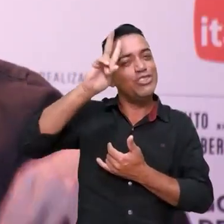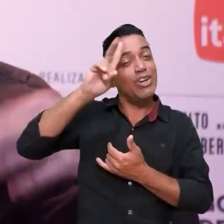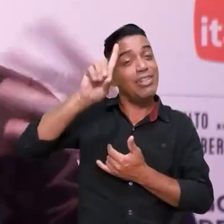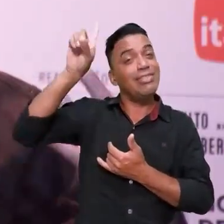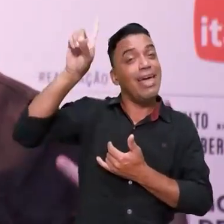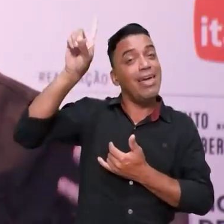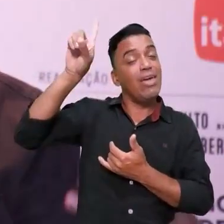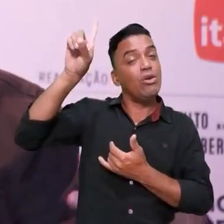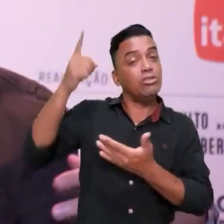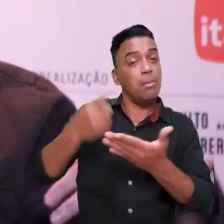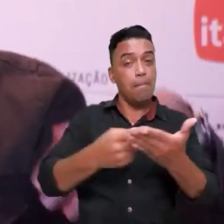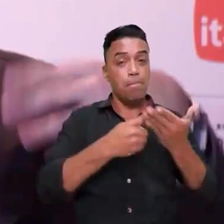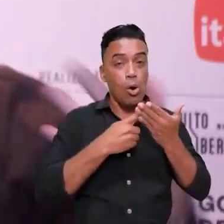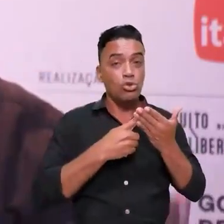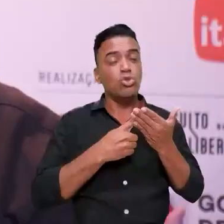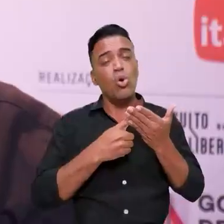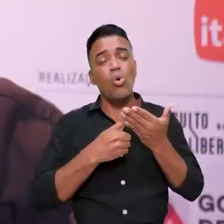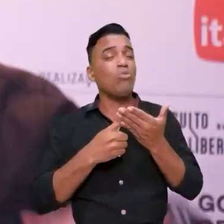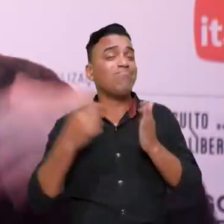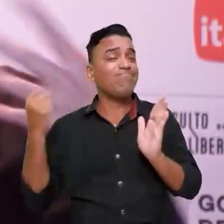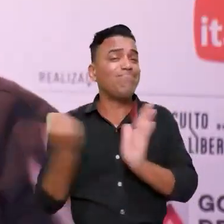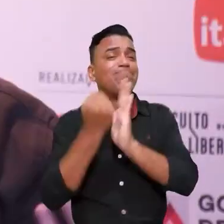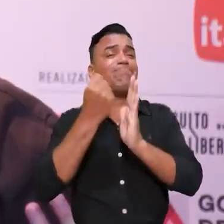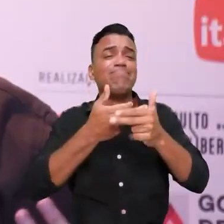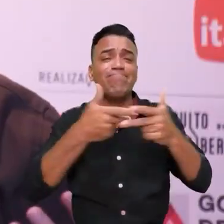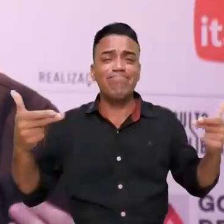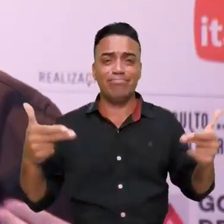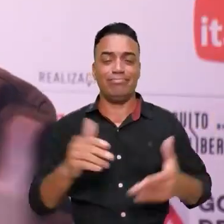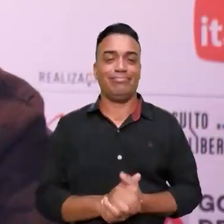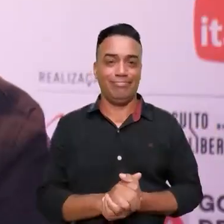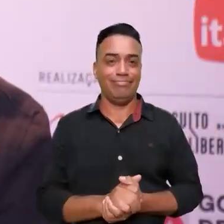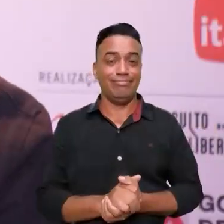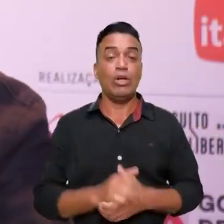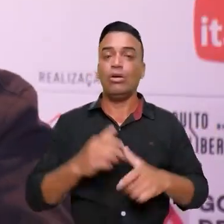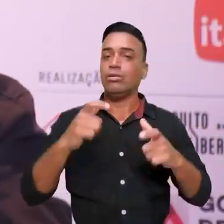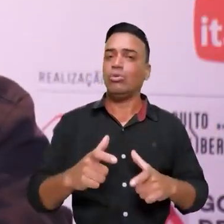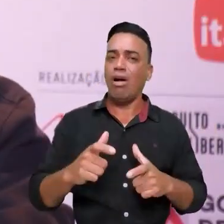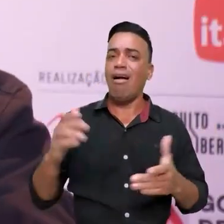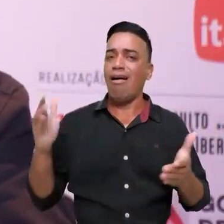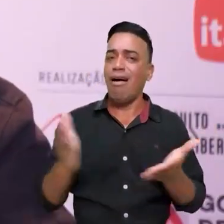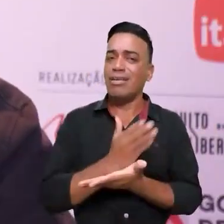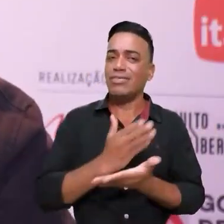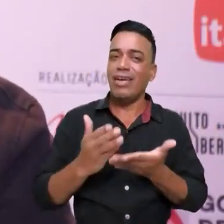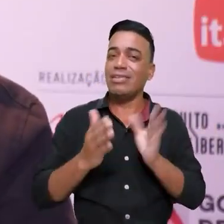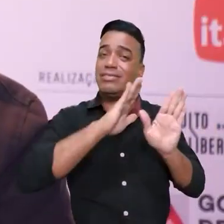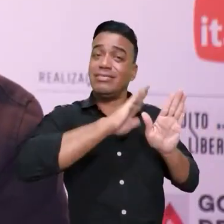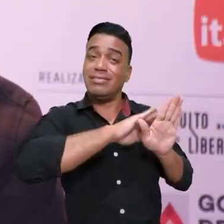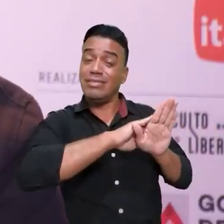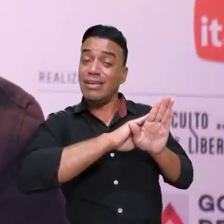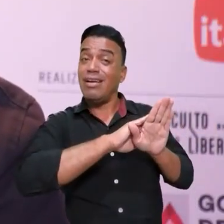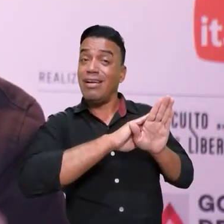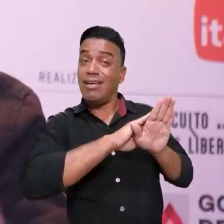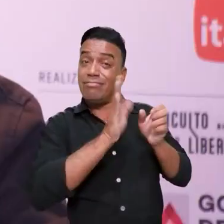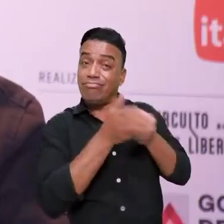Deus esfregou na minha cara sinais, muitos sinais, muitos sinais. E nesse lugar, assim, por vezes nos bastidores, mas